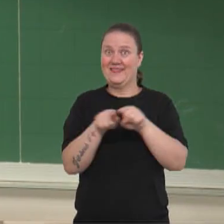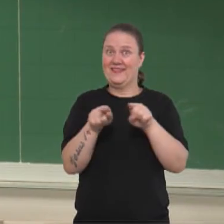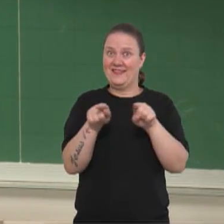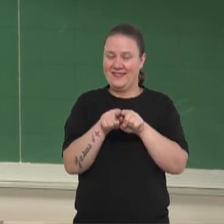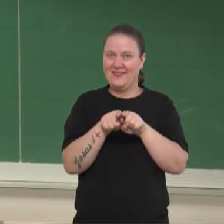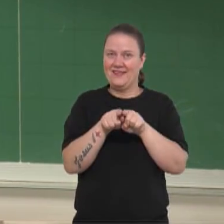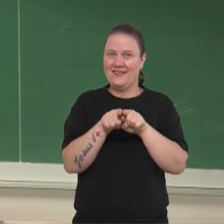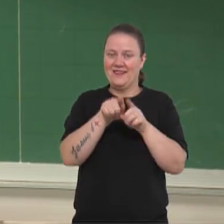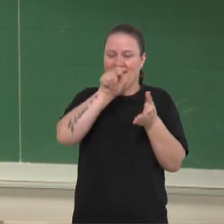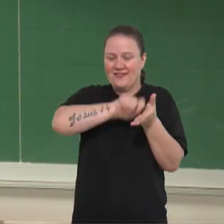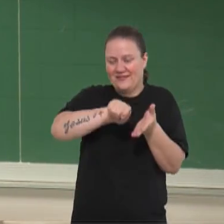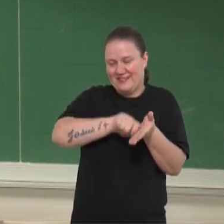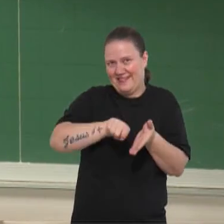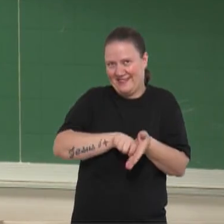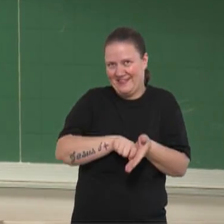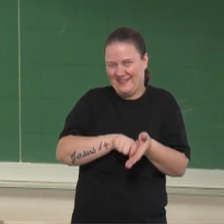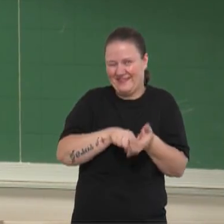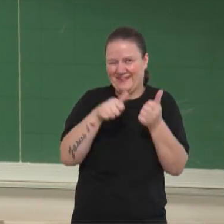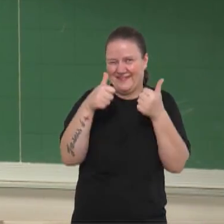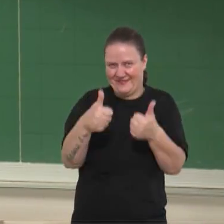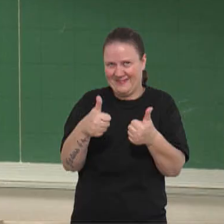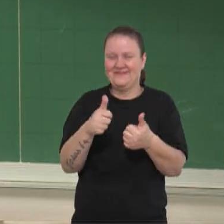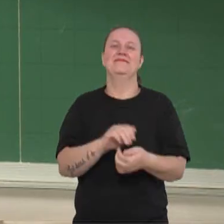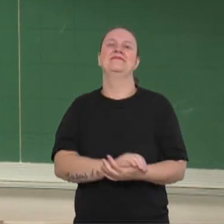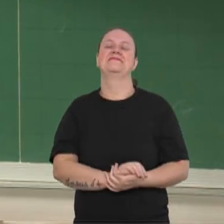a transcrição, certo?